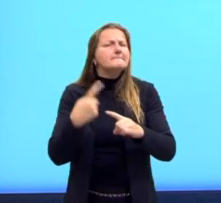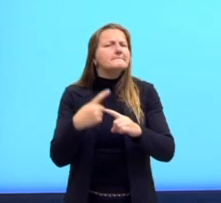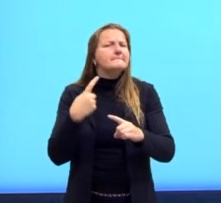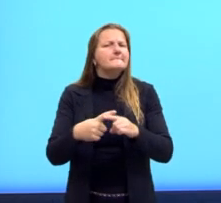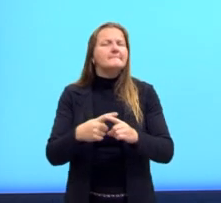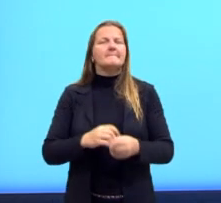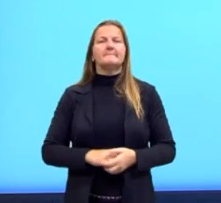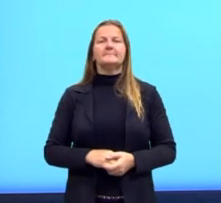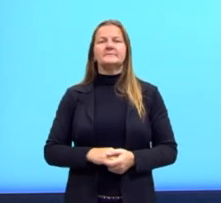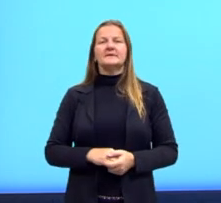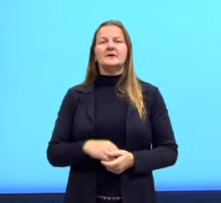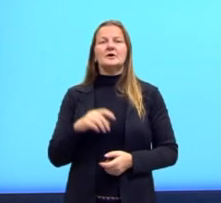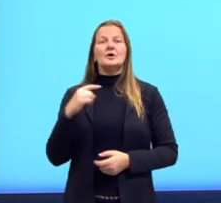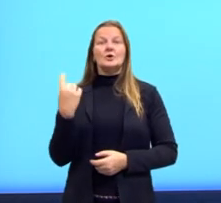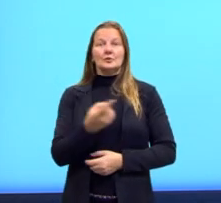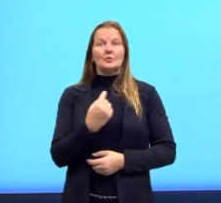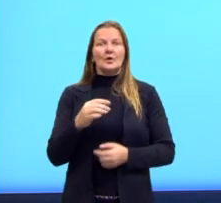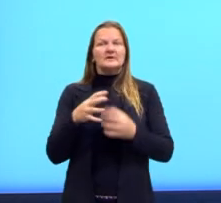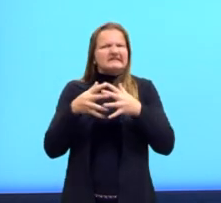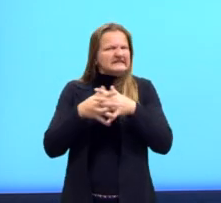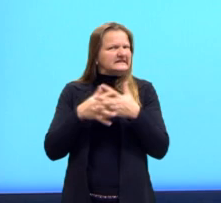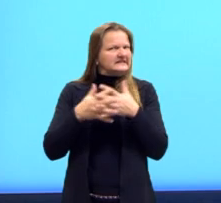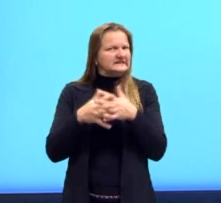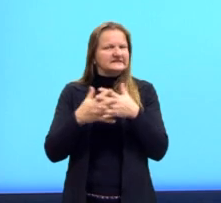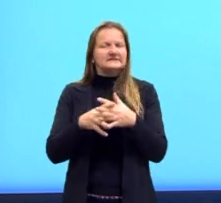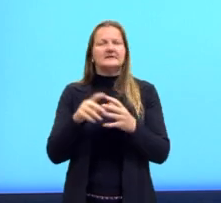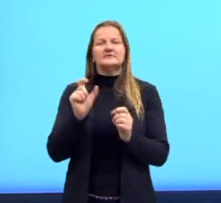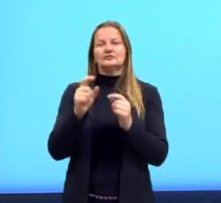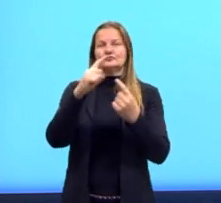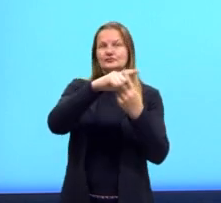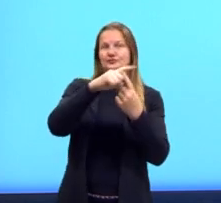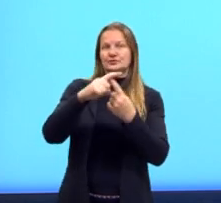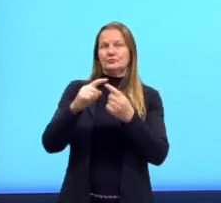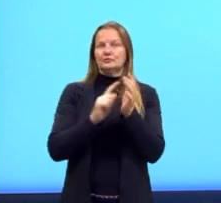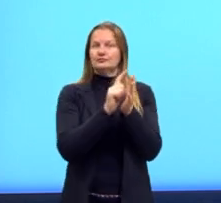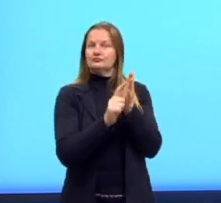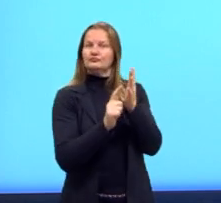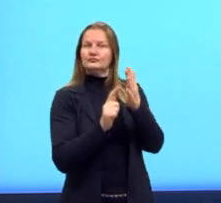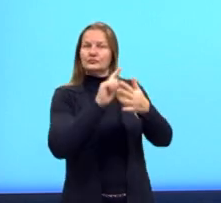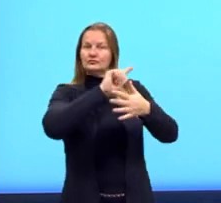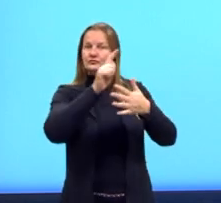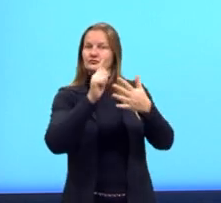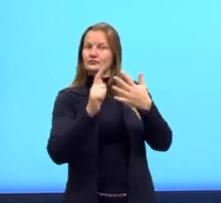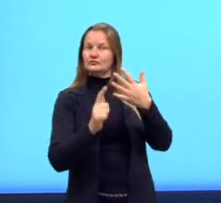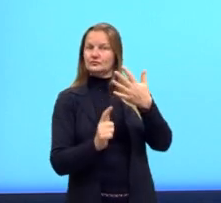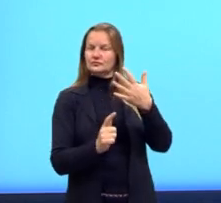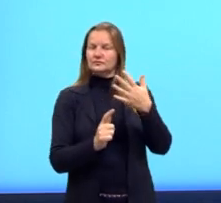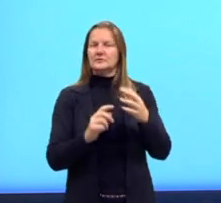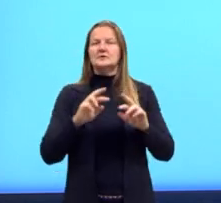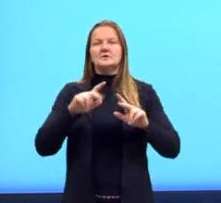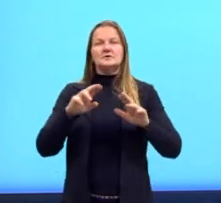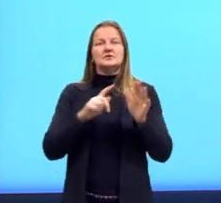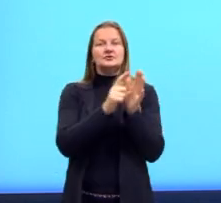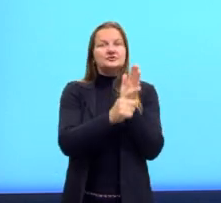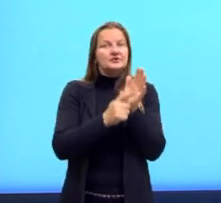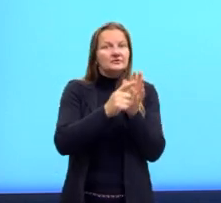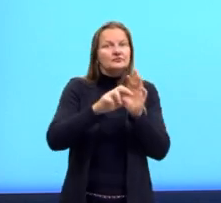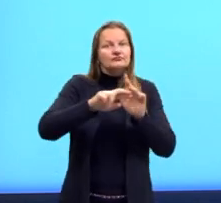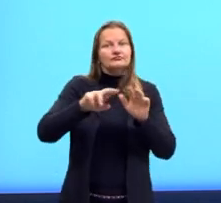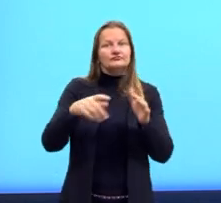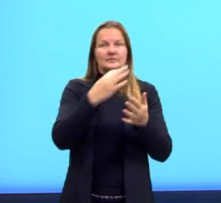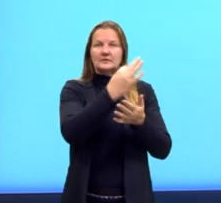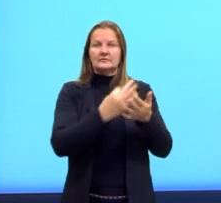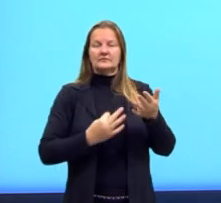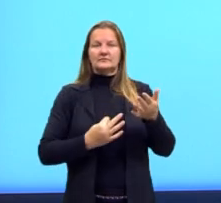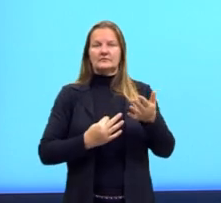a gente não pode confundir a tipologia textual com aquilo que a gente também já viu em aula